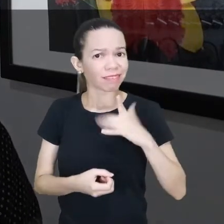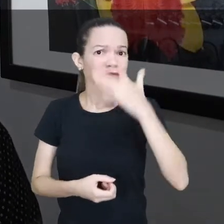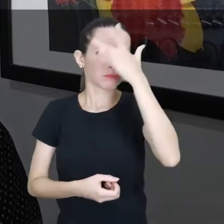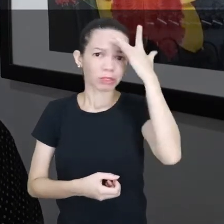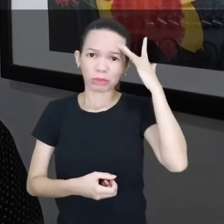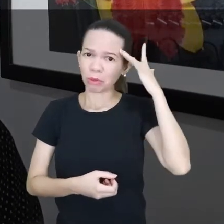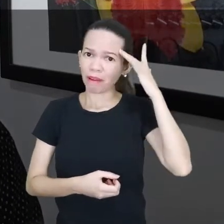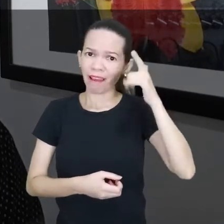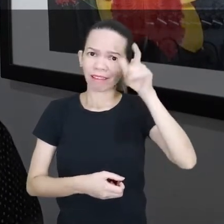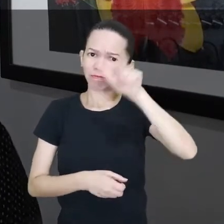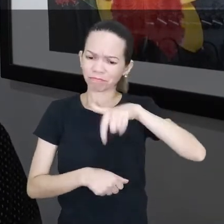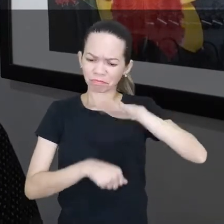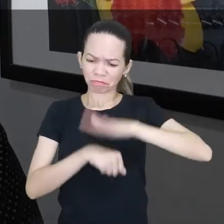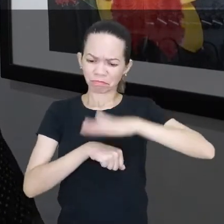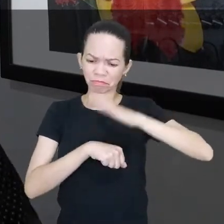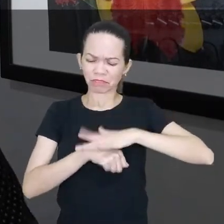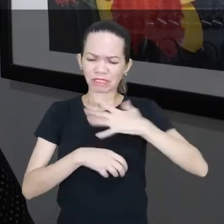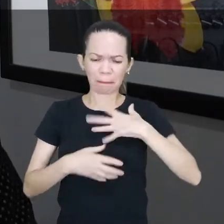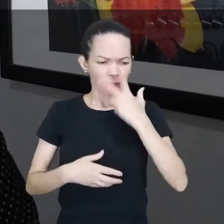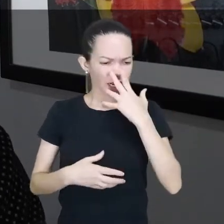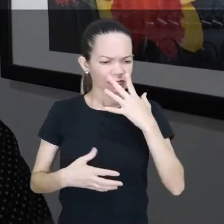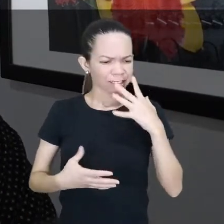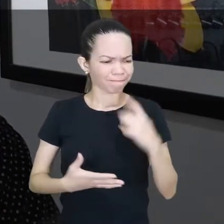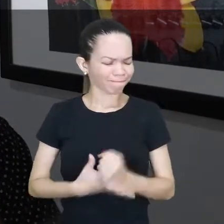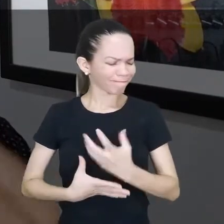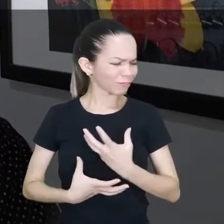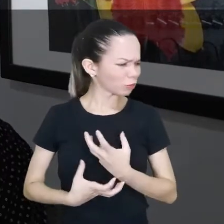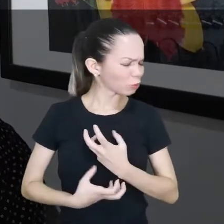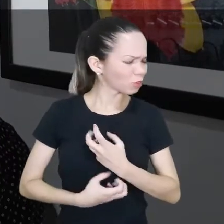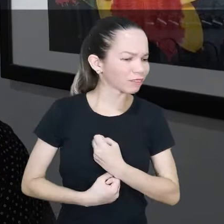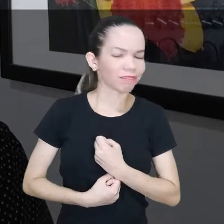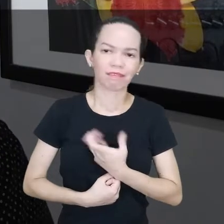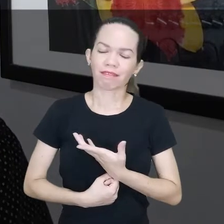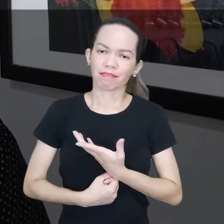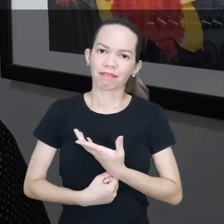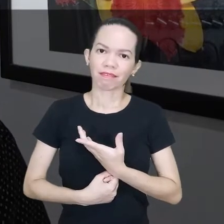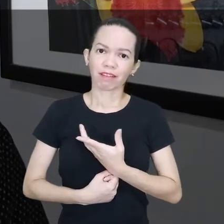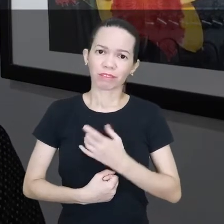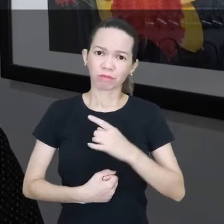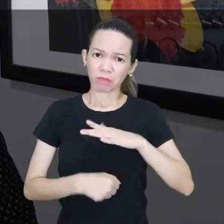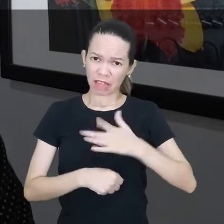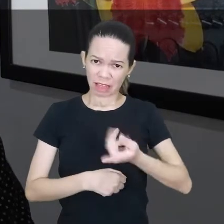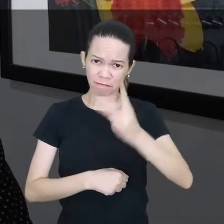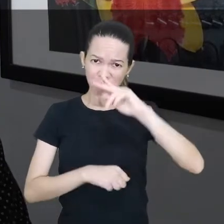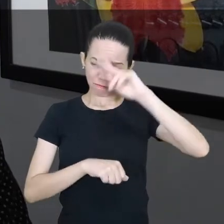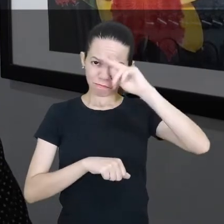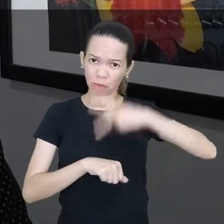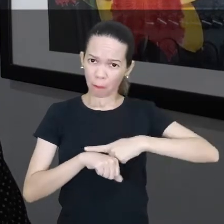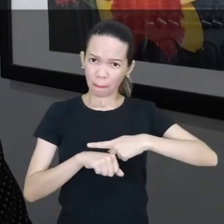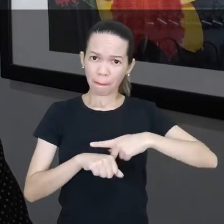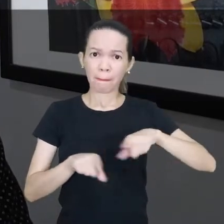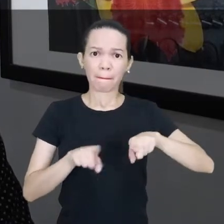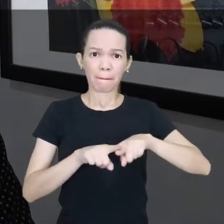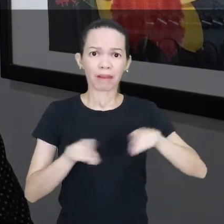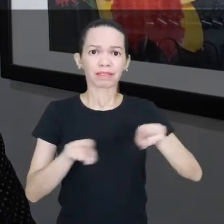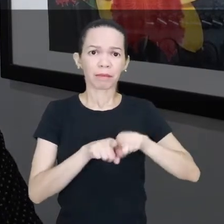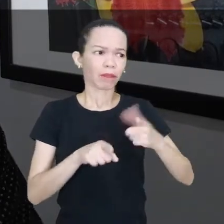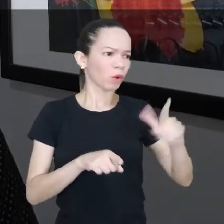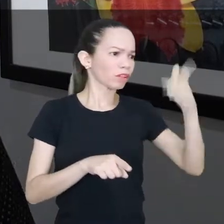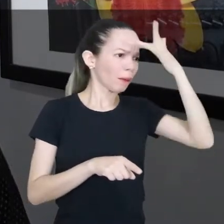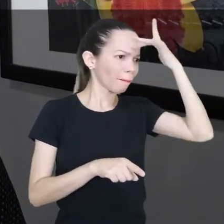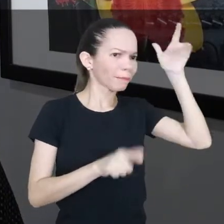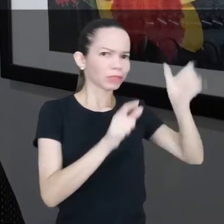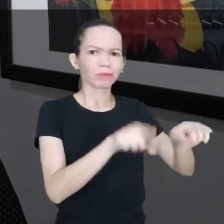frustrada consigo mesmo, não só consigo mesmo, mas com outras pessoas também. Por quê? Porque elas sempre viveram com esses